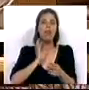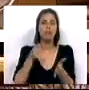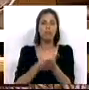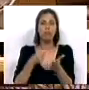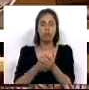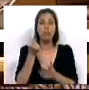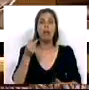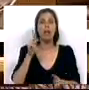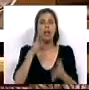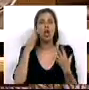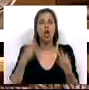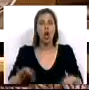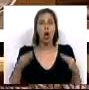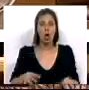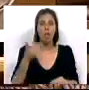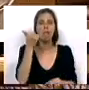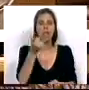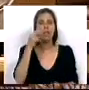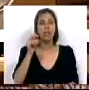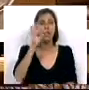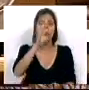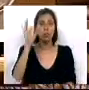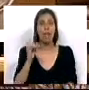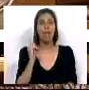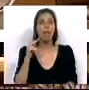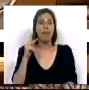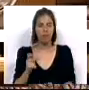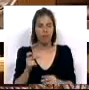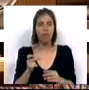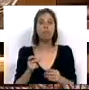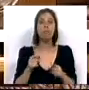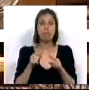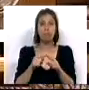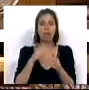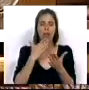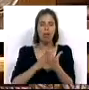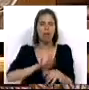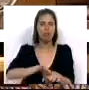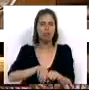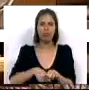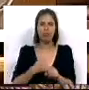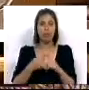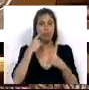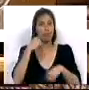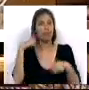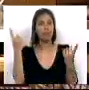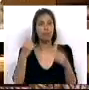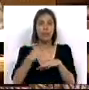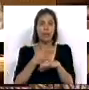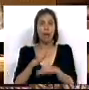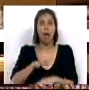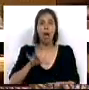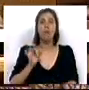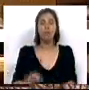sujeitos à taxa normal do IVA de 23%. Mais um fator de desgraça anunciado para o